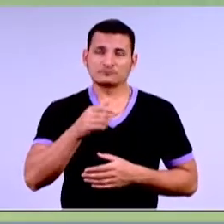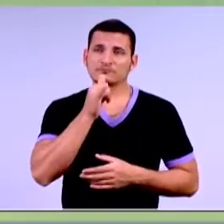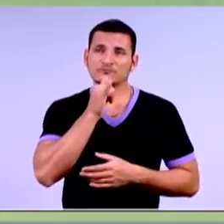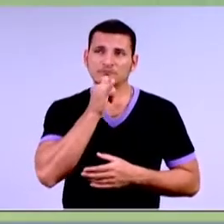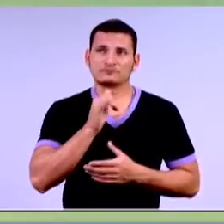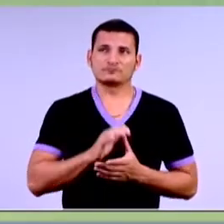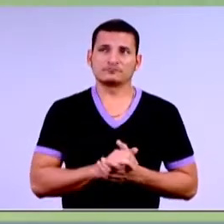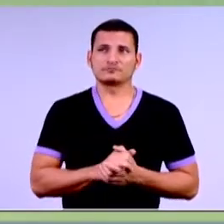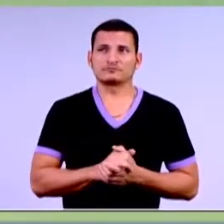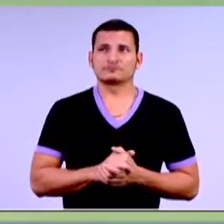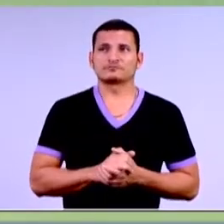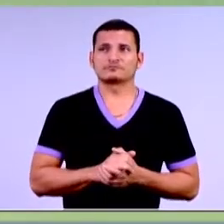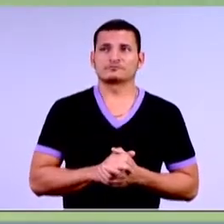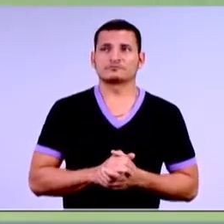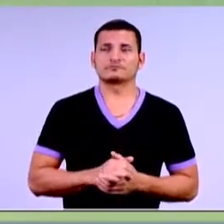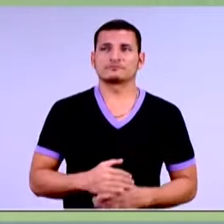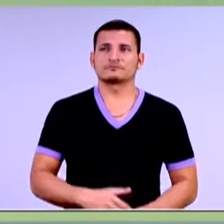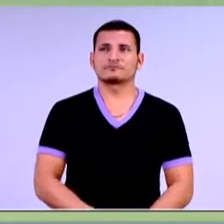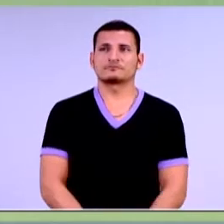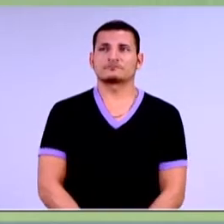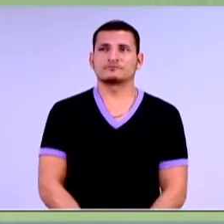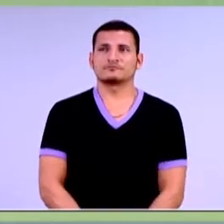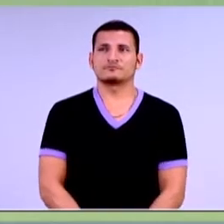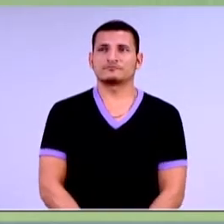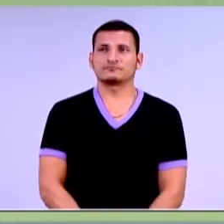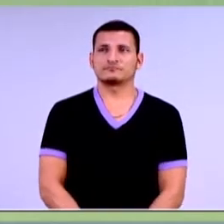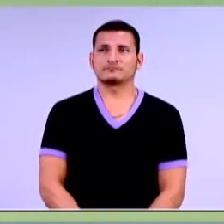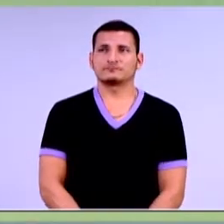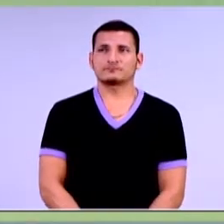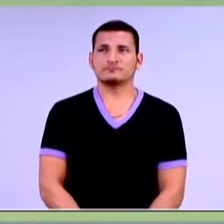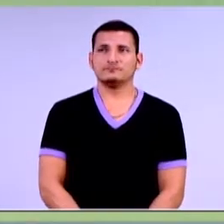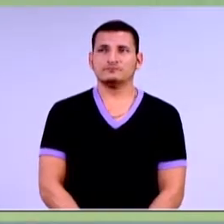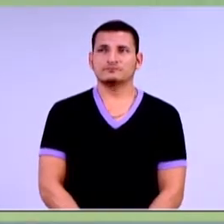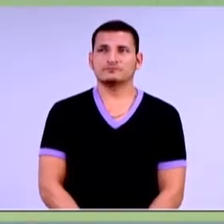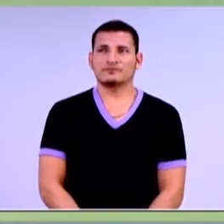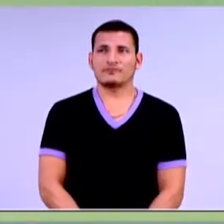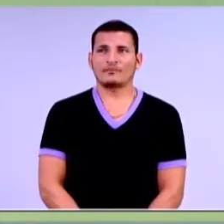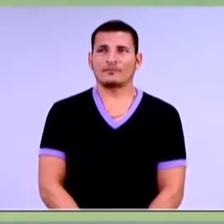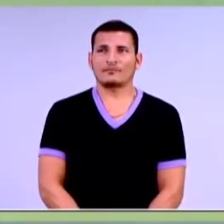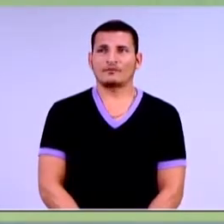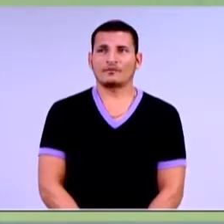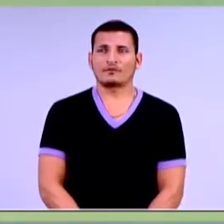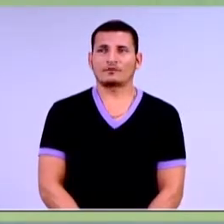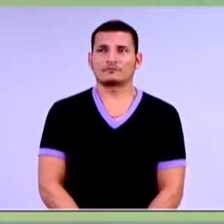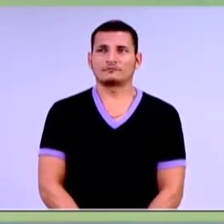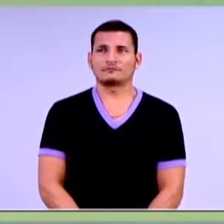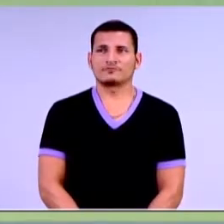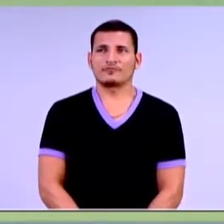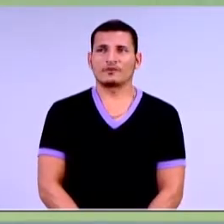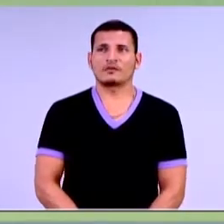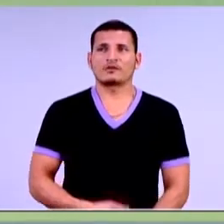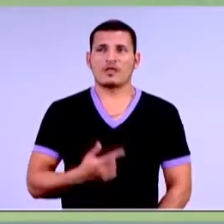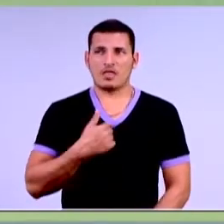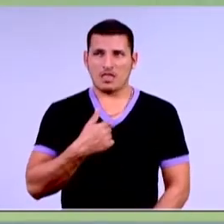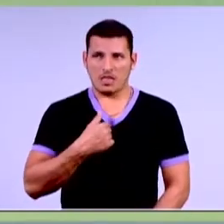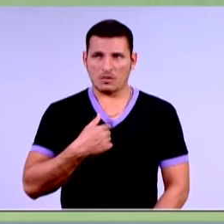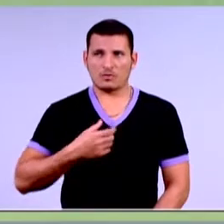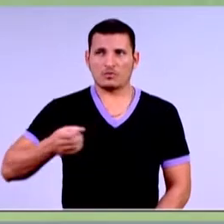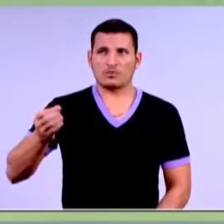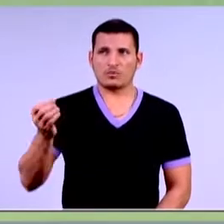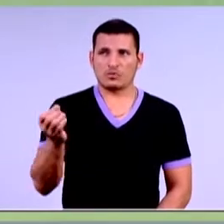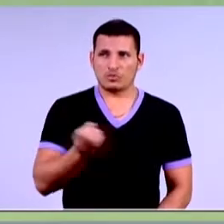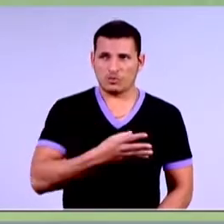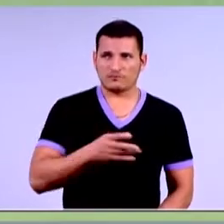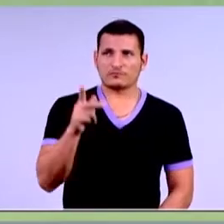só ai ai e ó new team ter aí é melhor nível de mídia eu sou seu